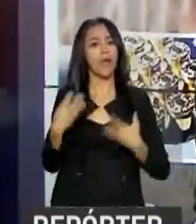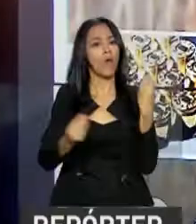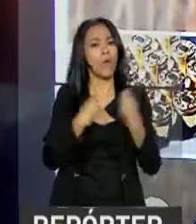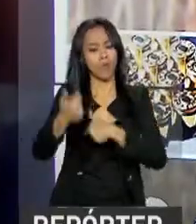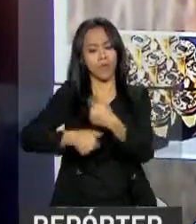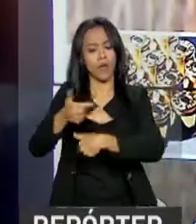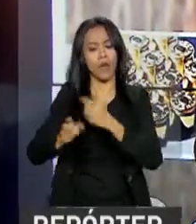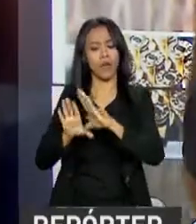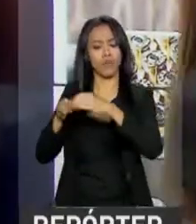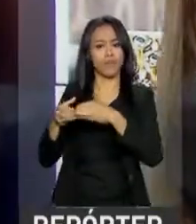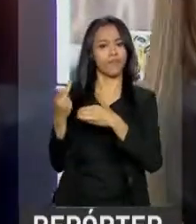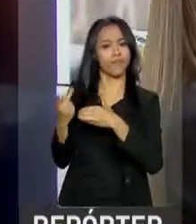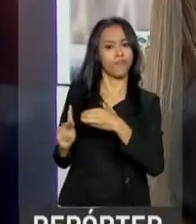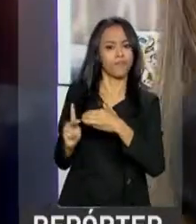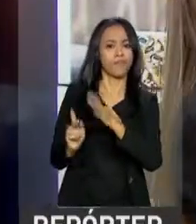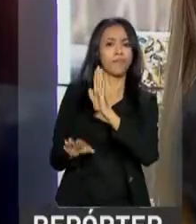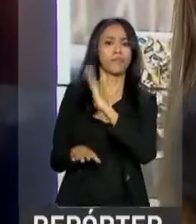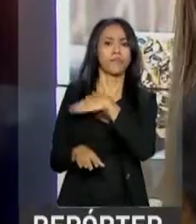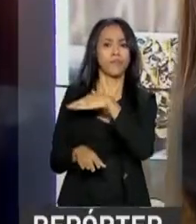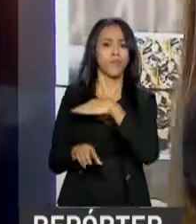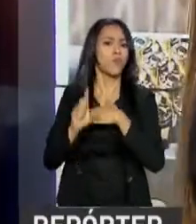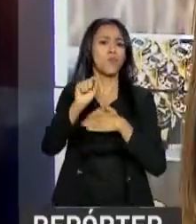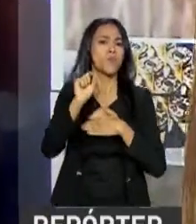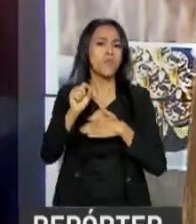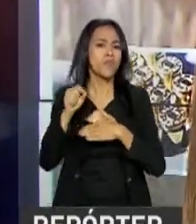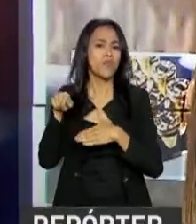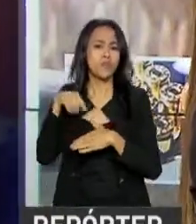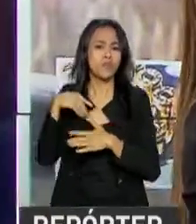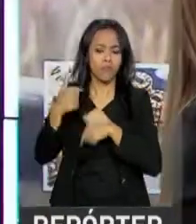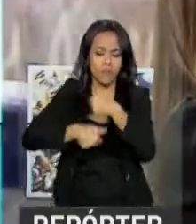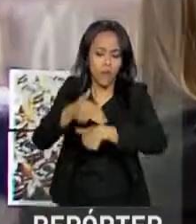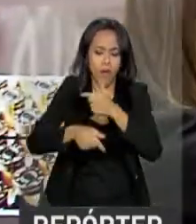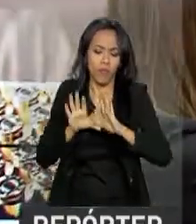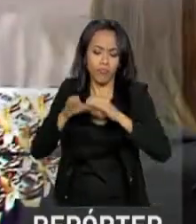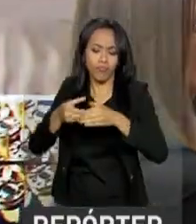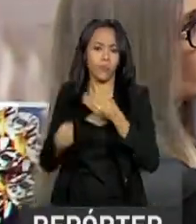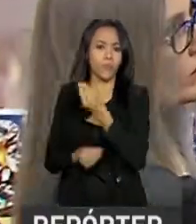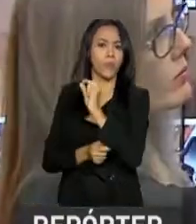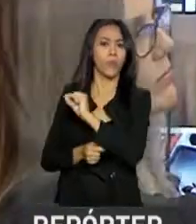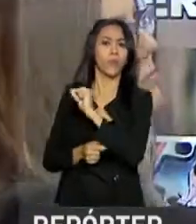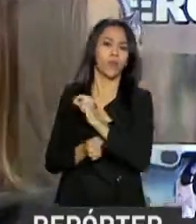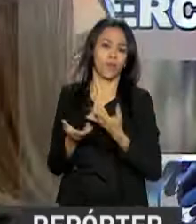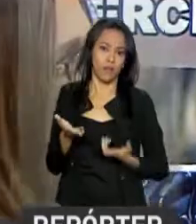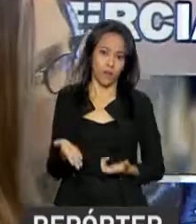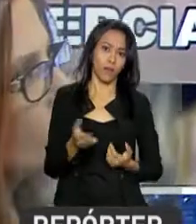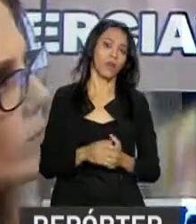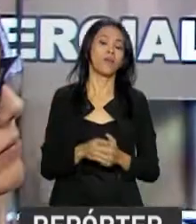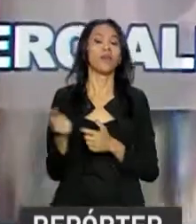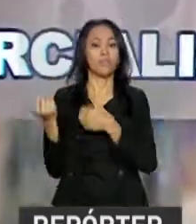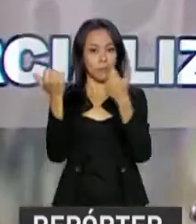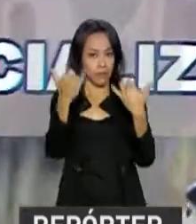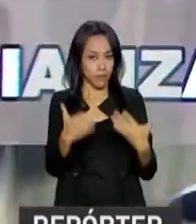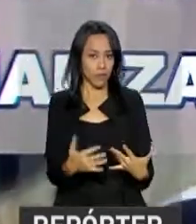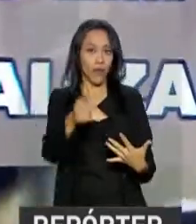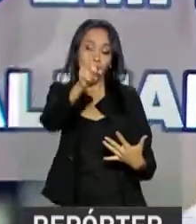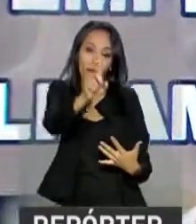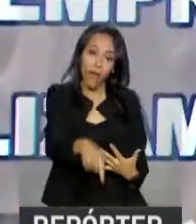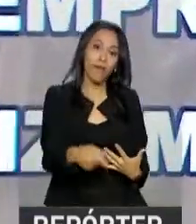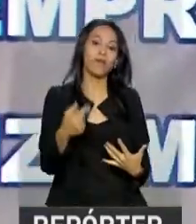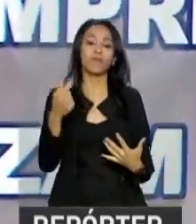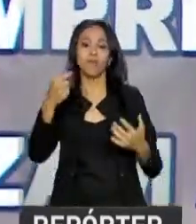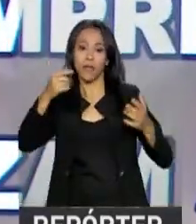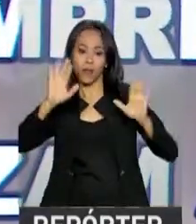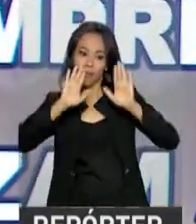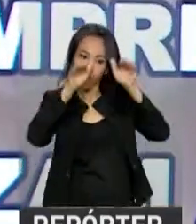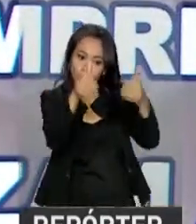coronel o que é alta pressão 6 operação alta pressão seja uma operação voltada para combater